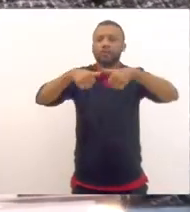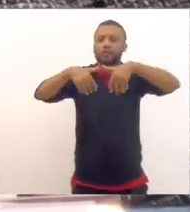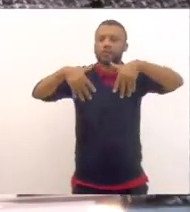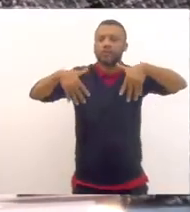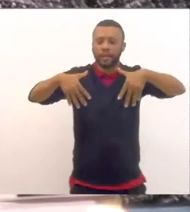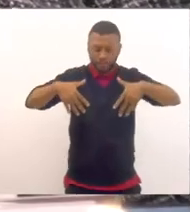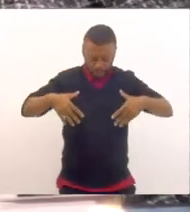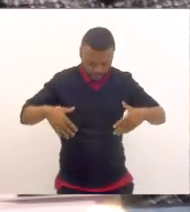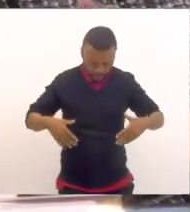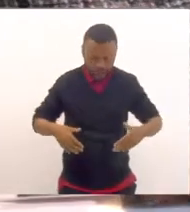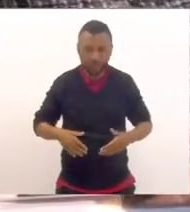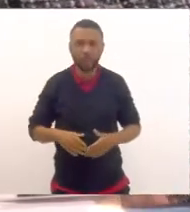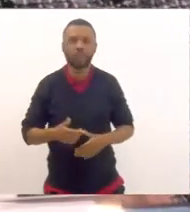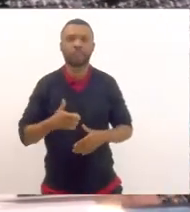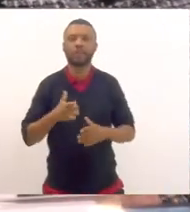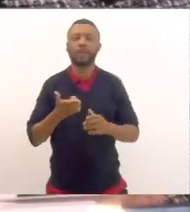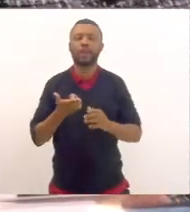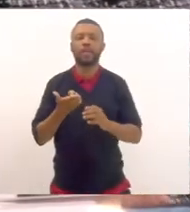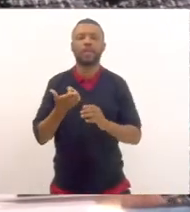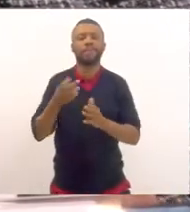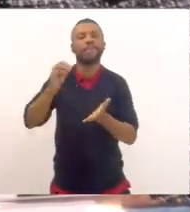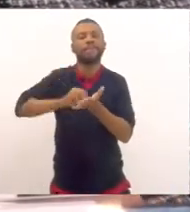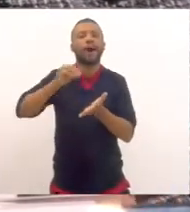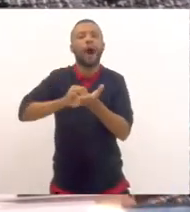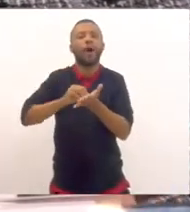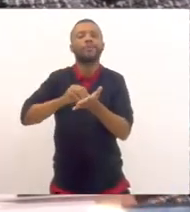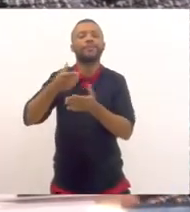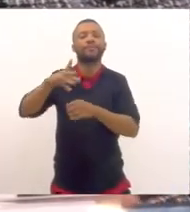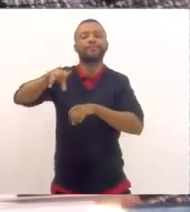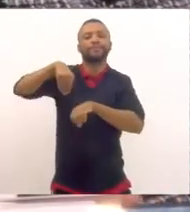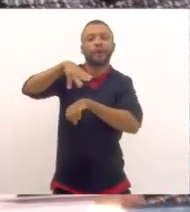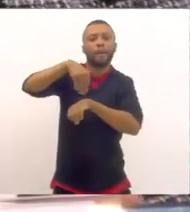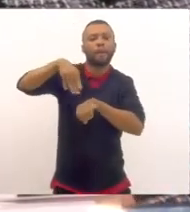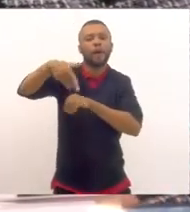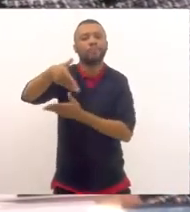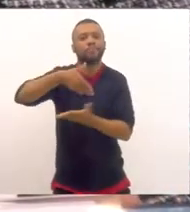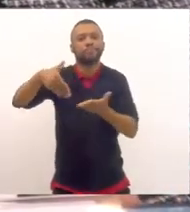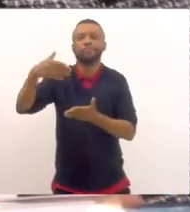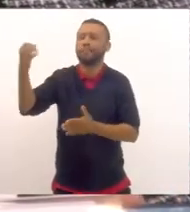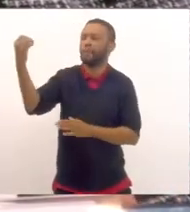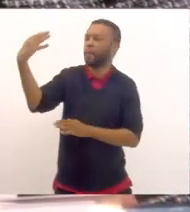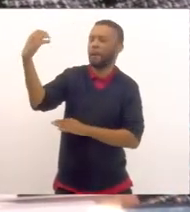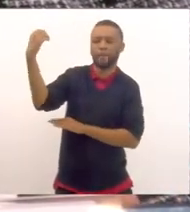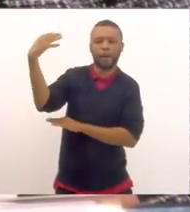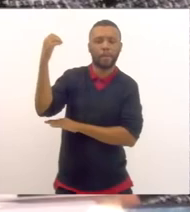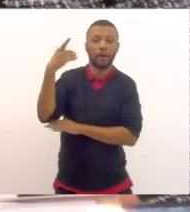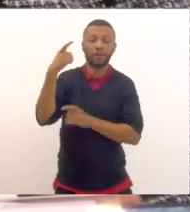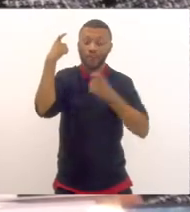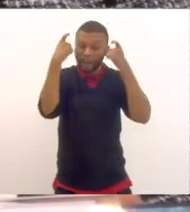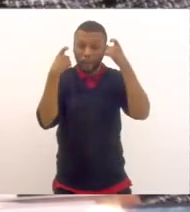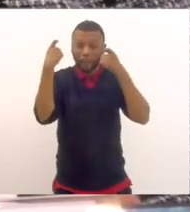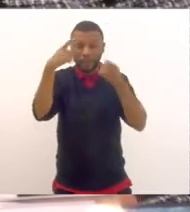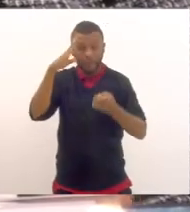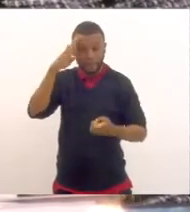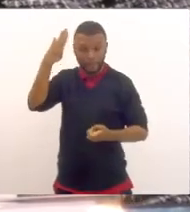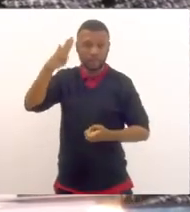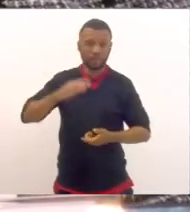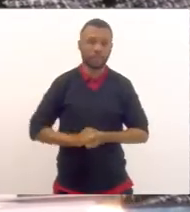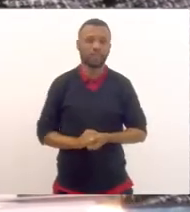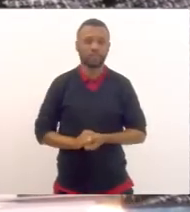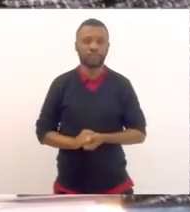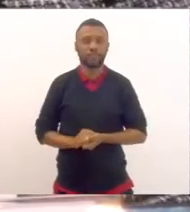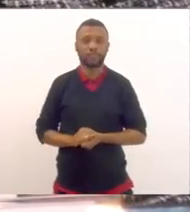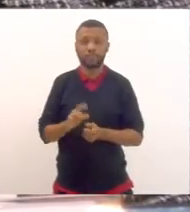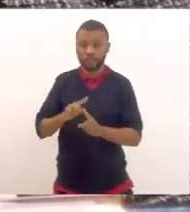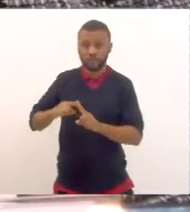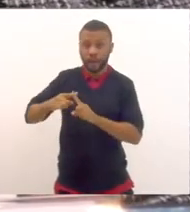de comunicação e sinalização Então essa é uma grande preocupação de fato que